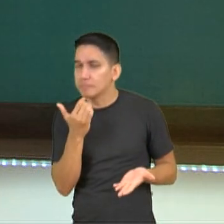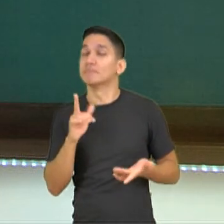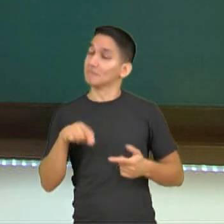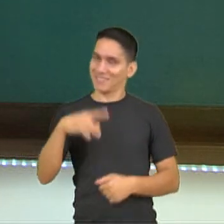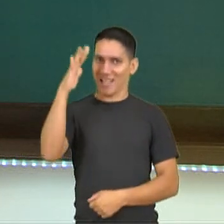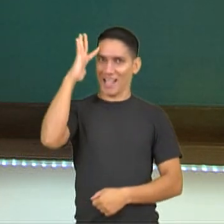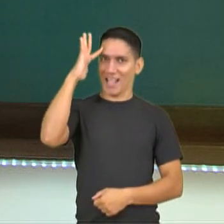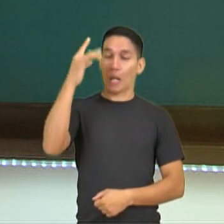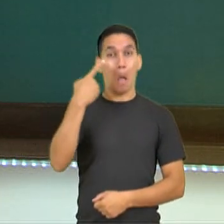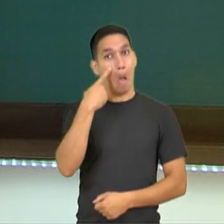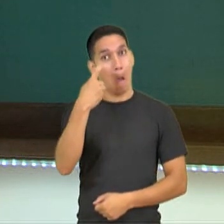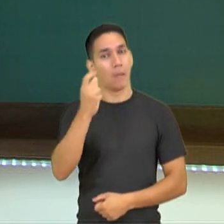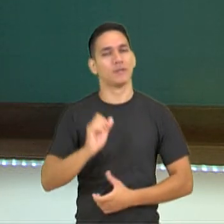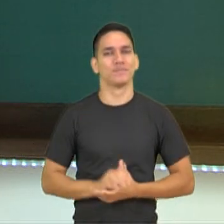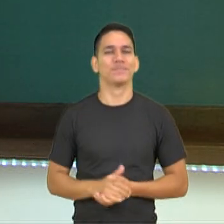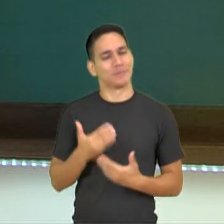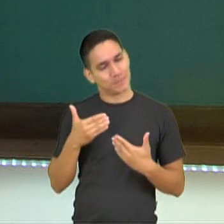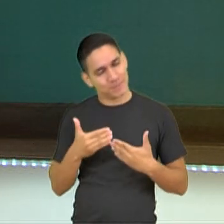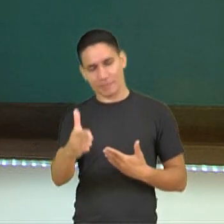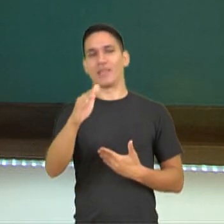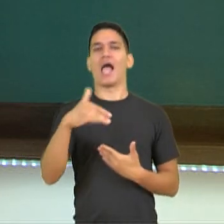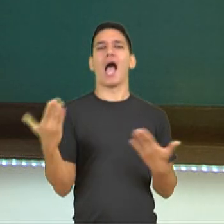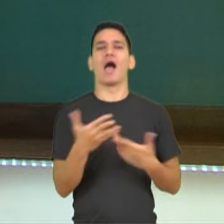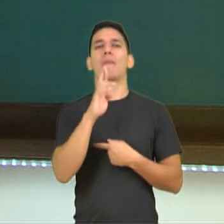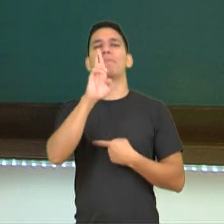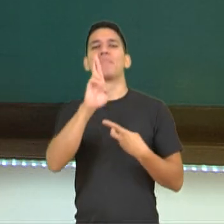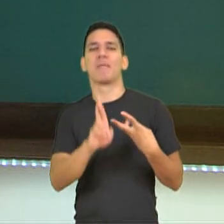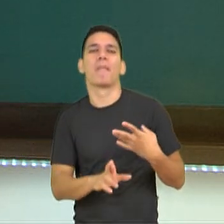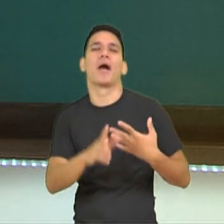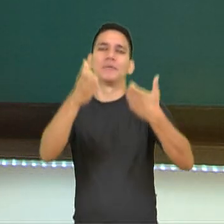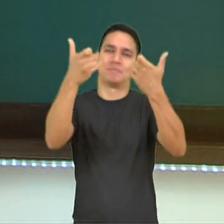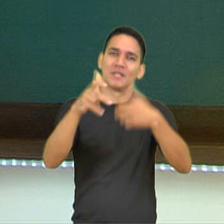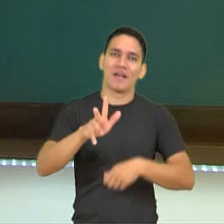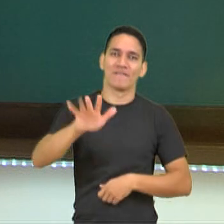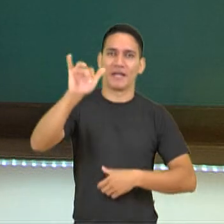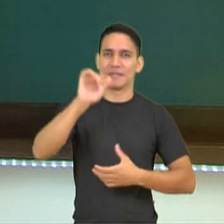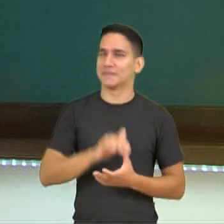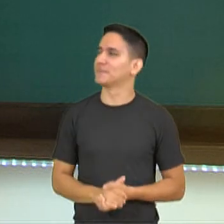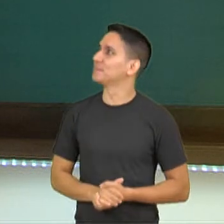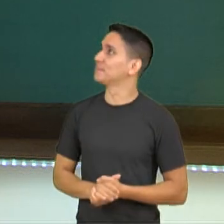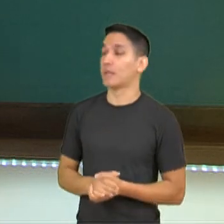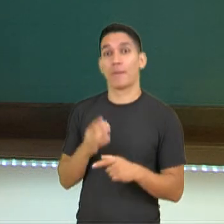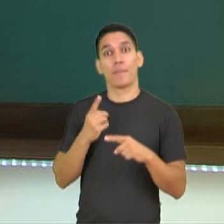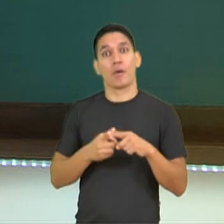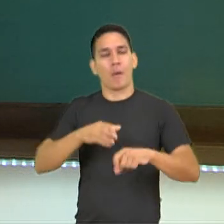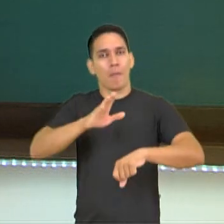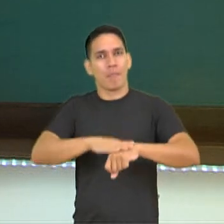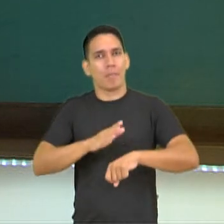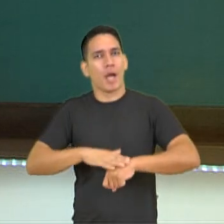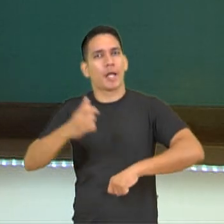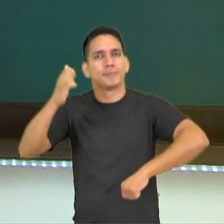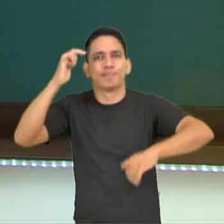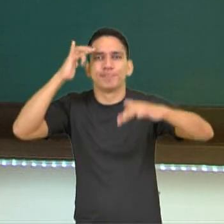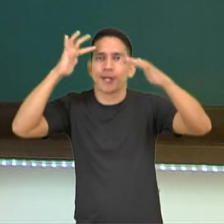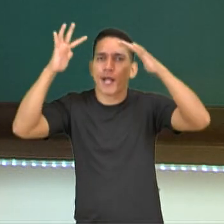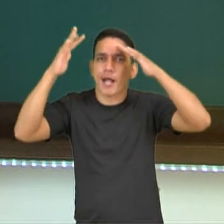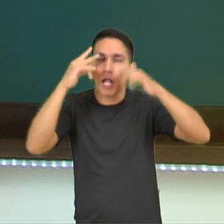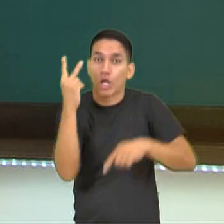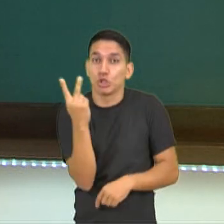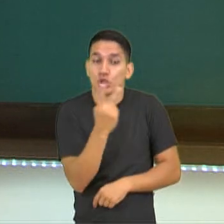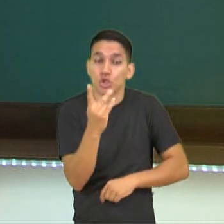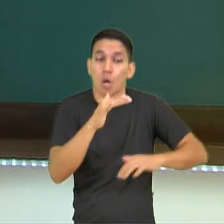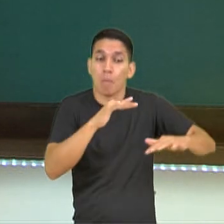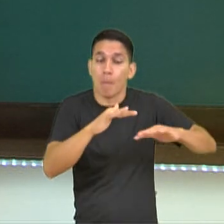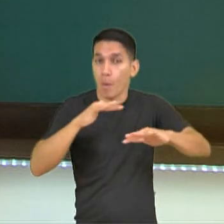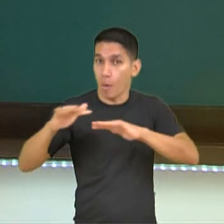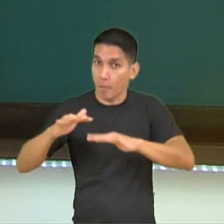né? Então, vamos juntos lá para as respostas nesse sentido. Porque quando eu penso nos dois movimentos,